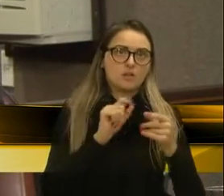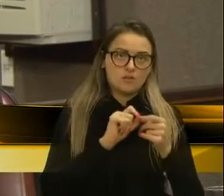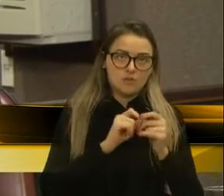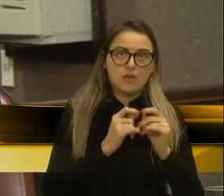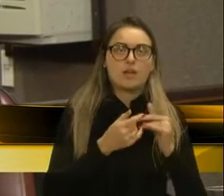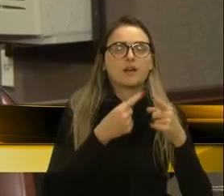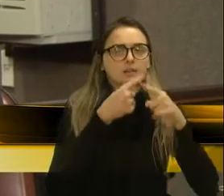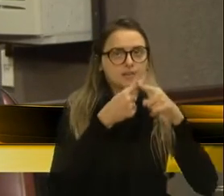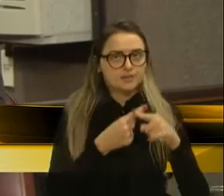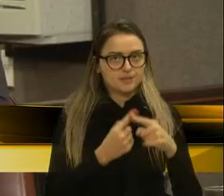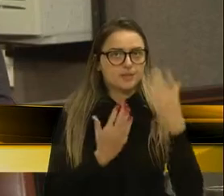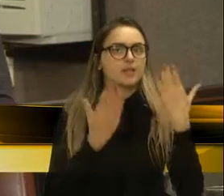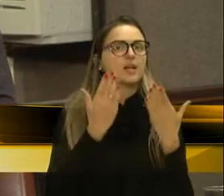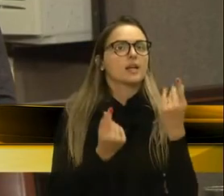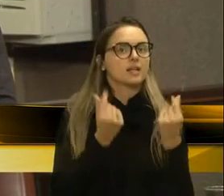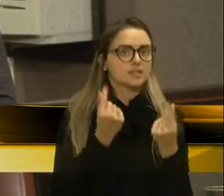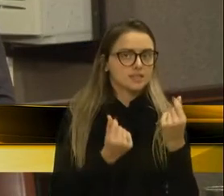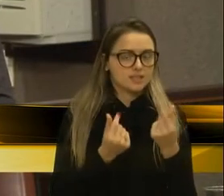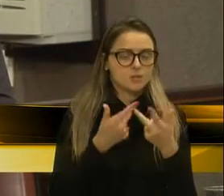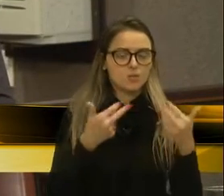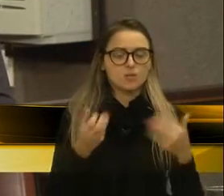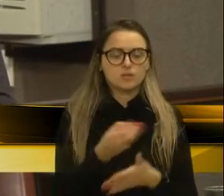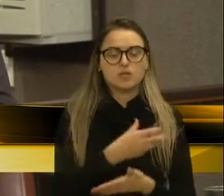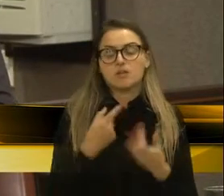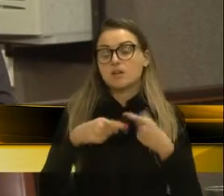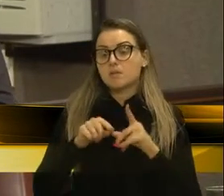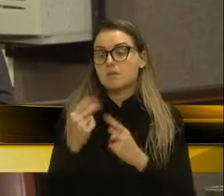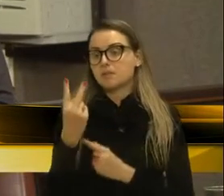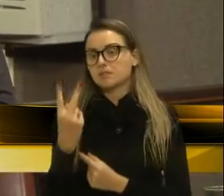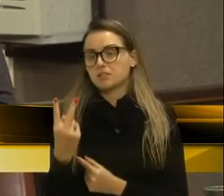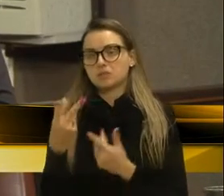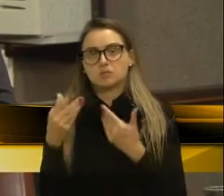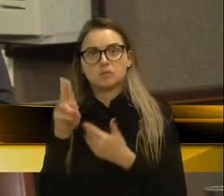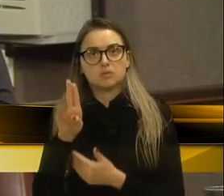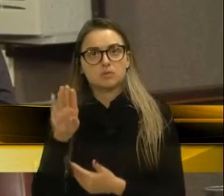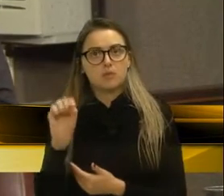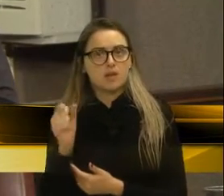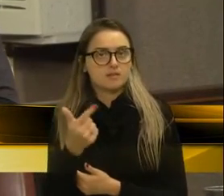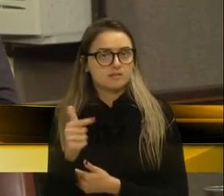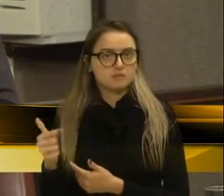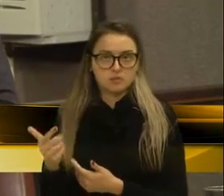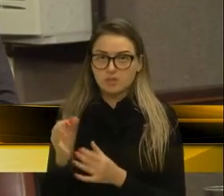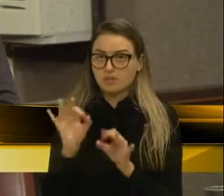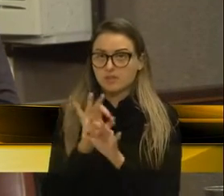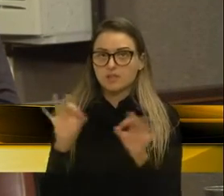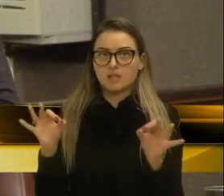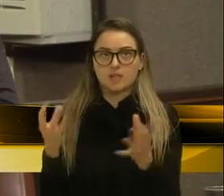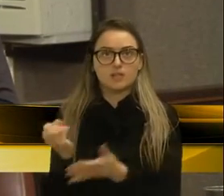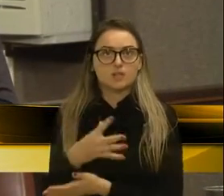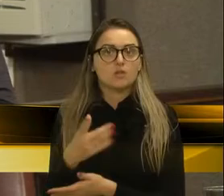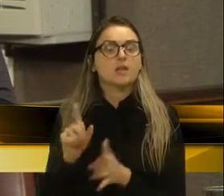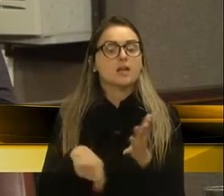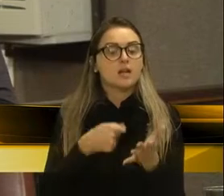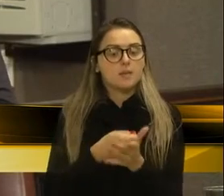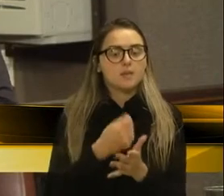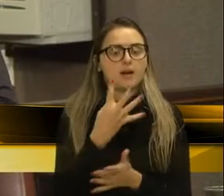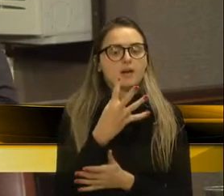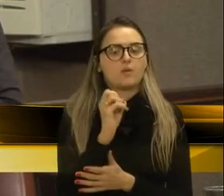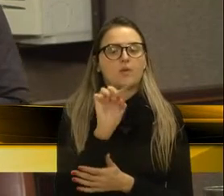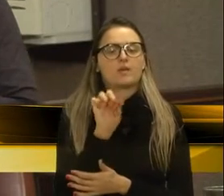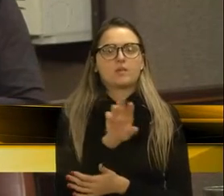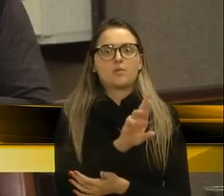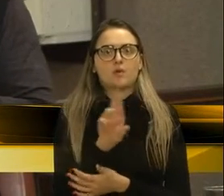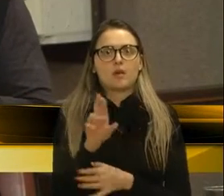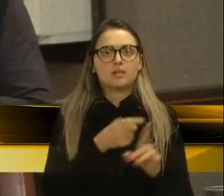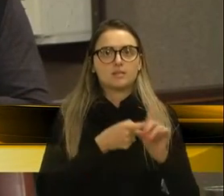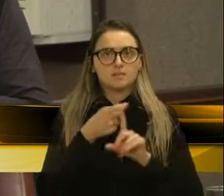que bom, equipamentos novos, mas as outras UBS não tiveram esses equipamentos. E estão pagando um aluguel, R$40.000 por mês lá no